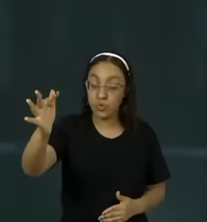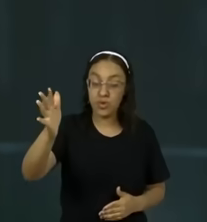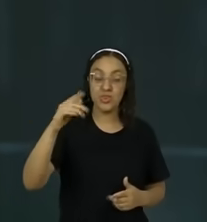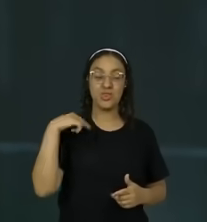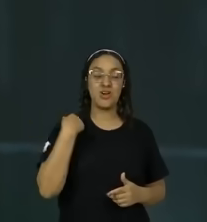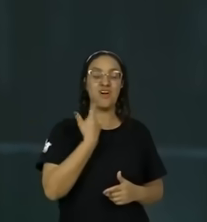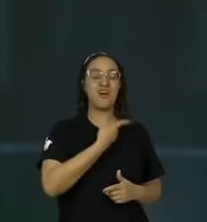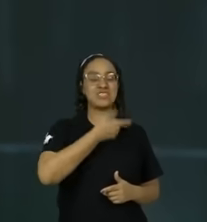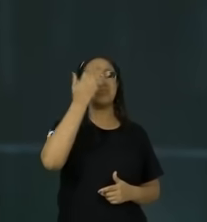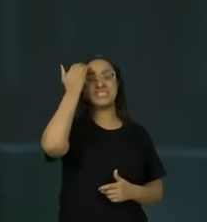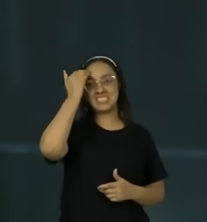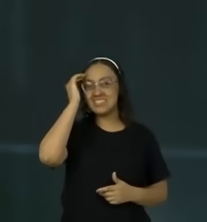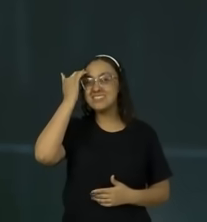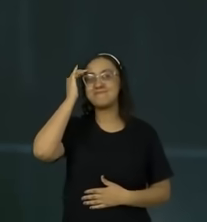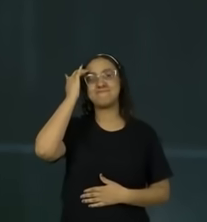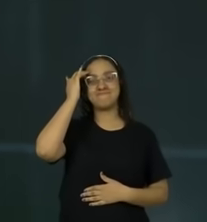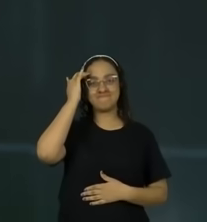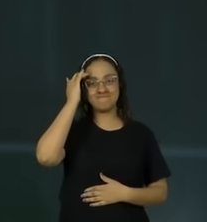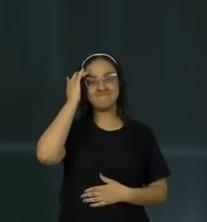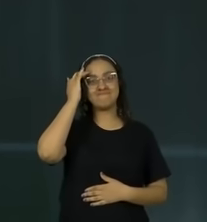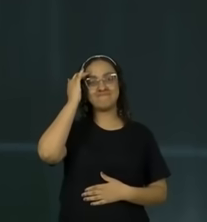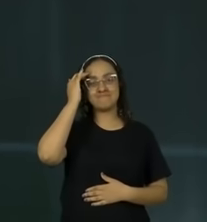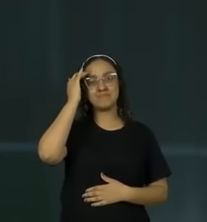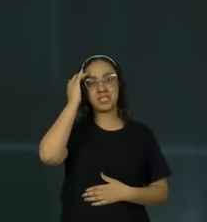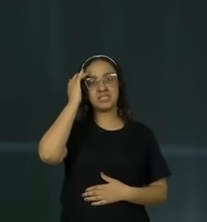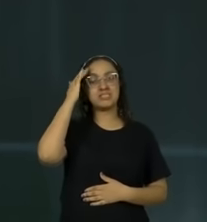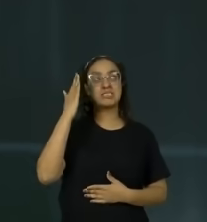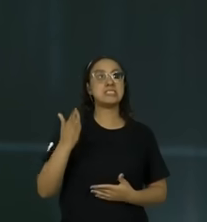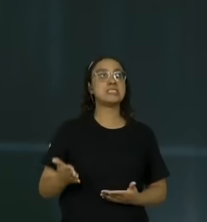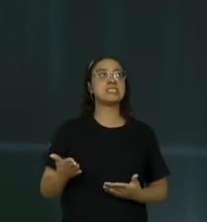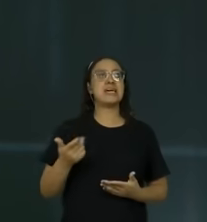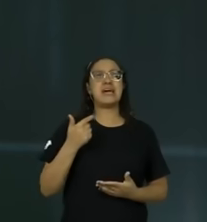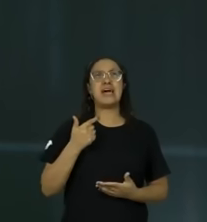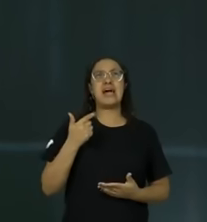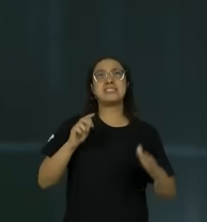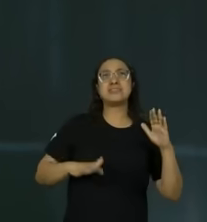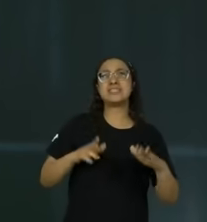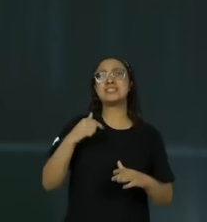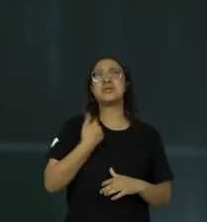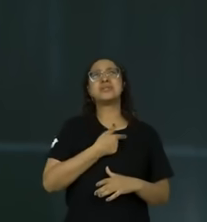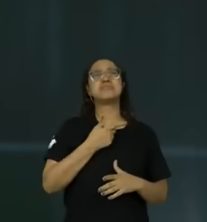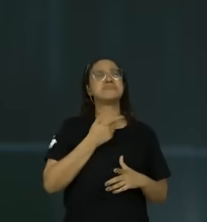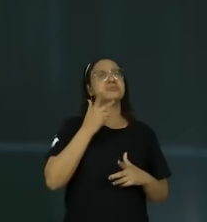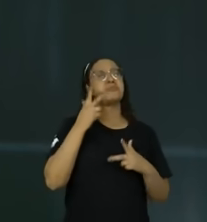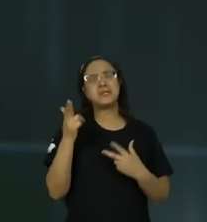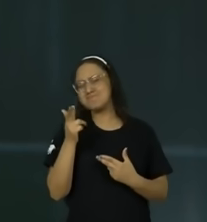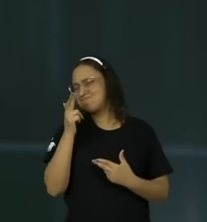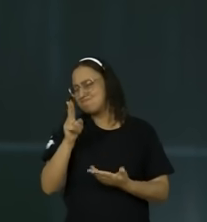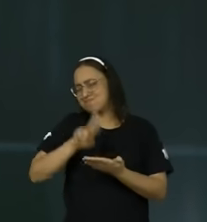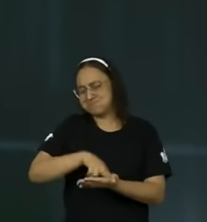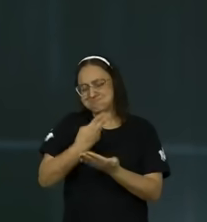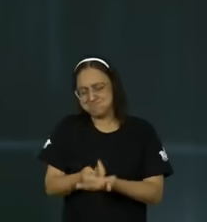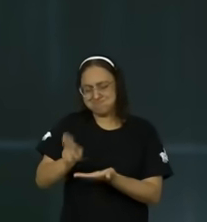agora. Agora tudo faz sentido. Eu fiquei noites acordado tentando entender o porquê desse ódio, o